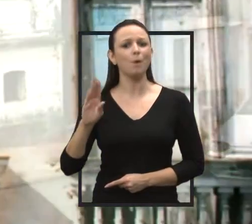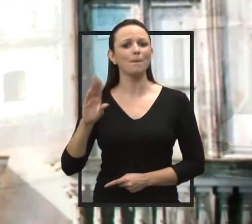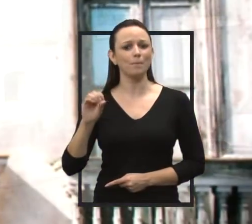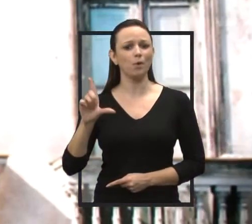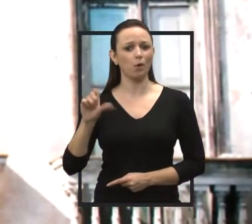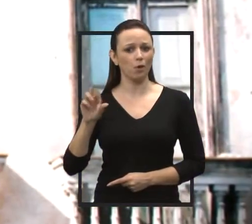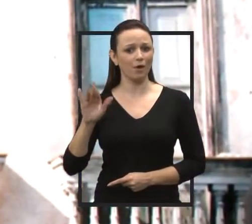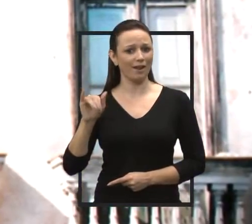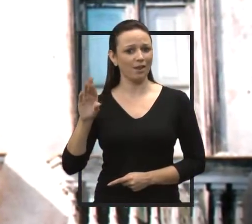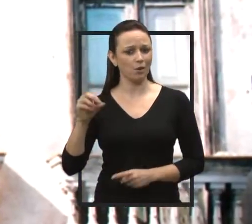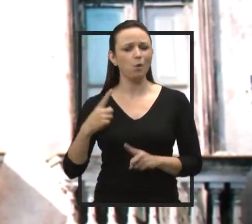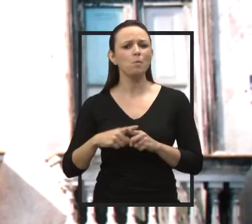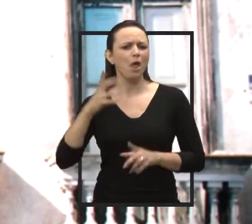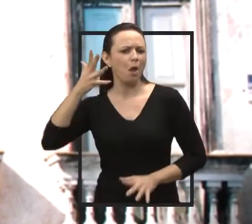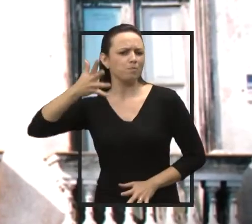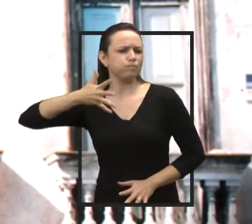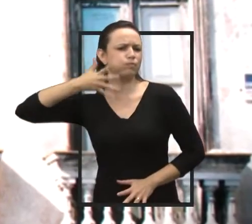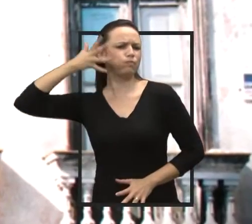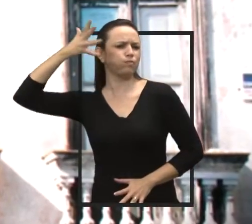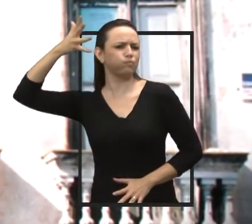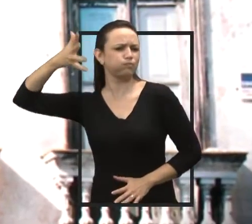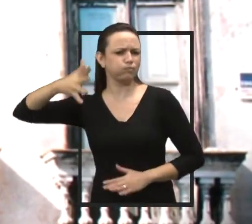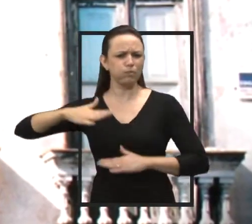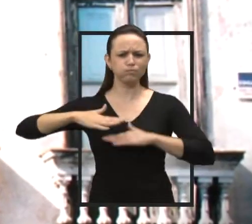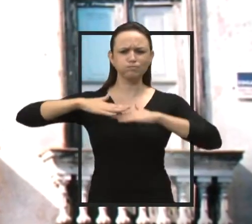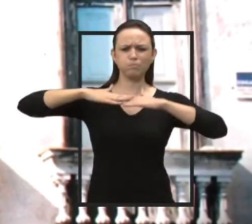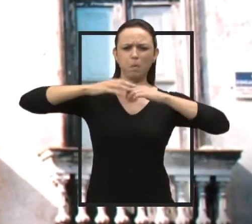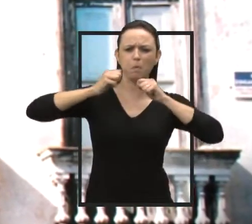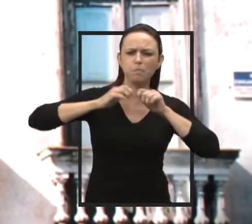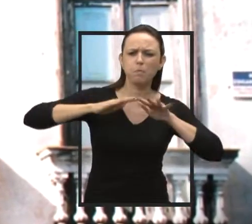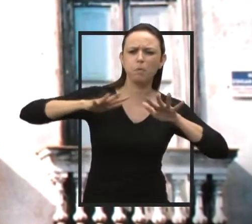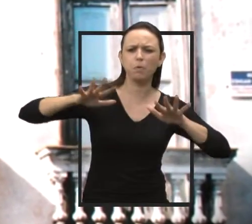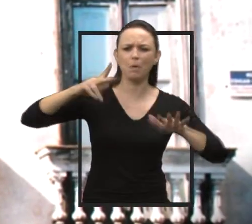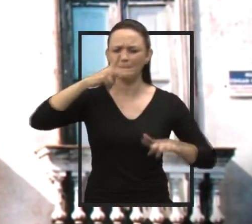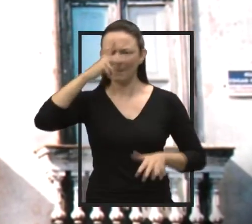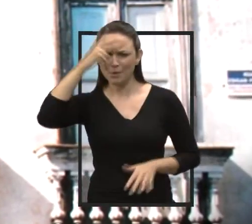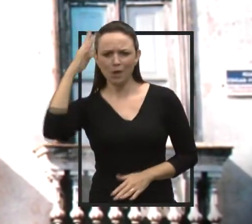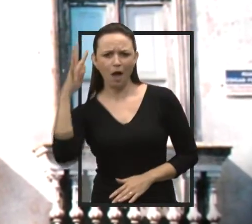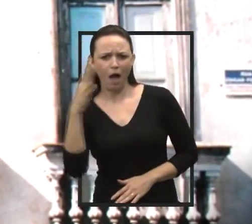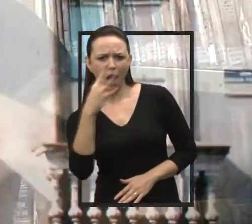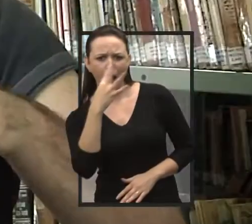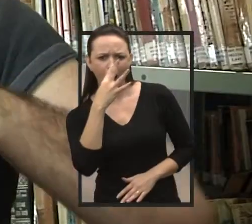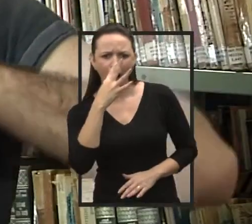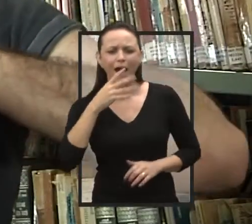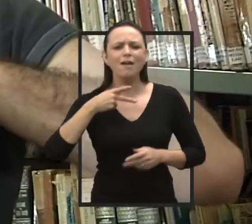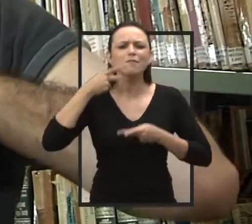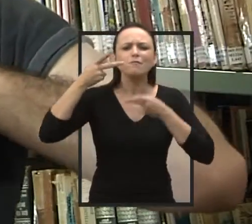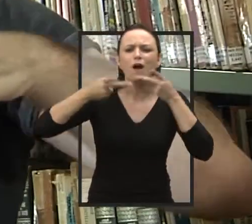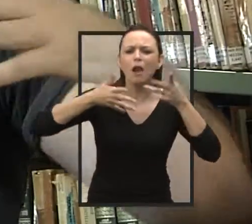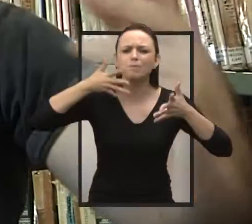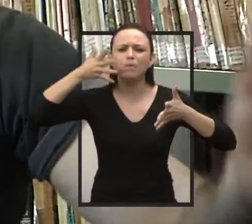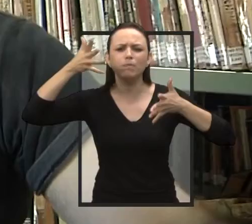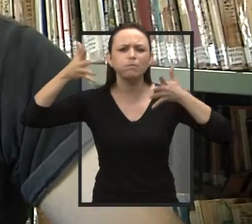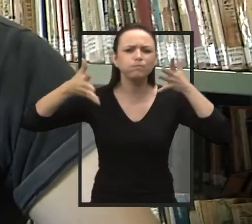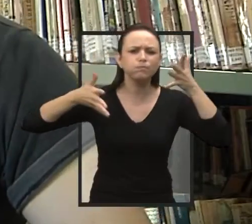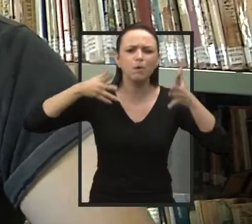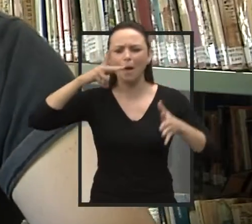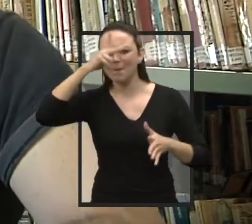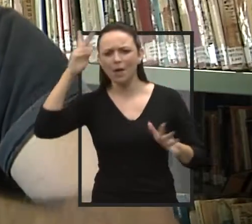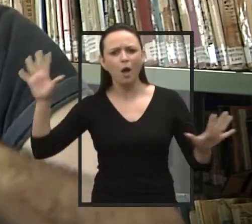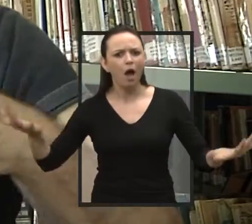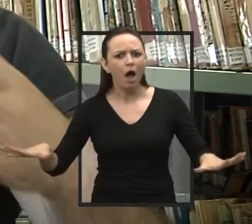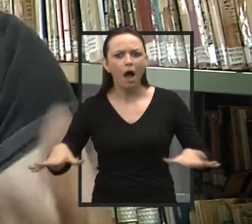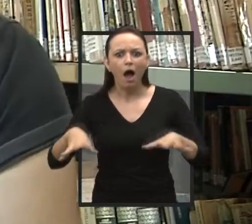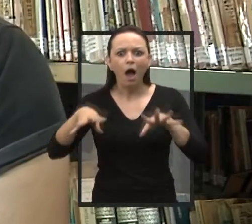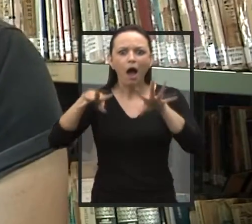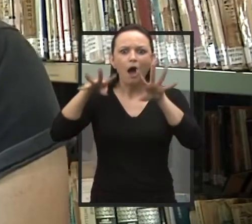tornou famoso pelos seus discursos inflamados, que ele saía na janela daquele casarão e falava abertamente para a população